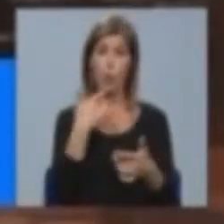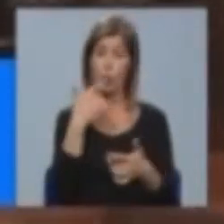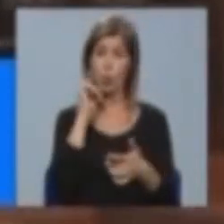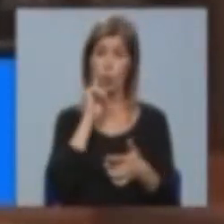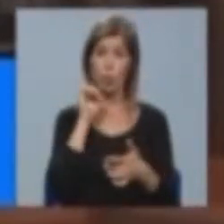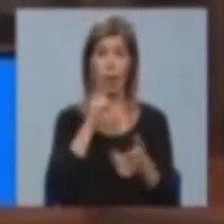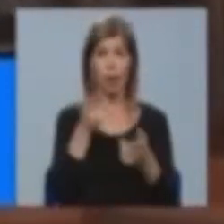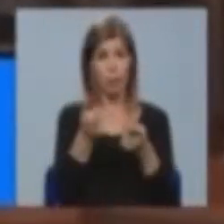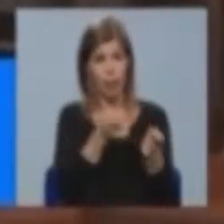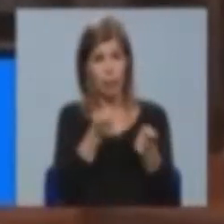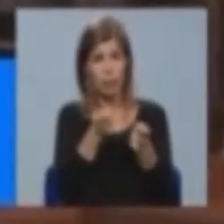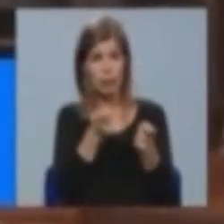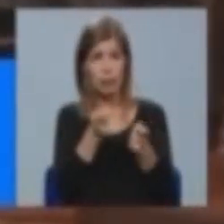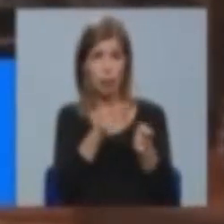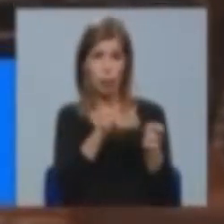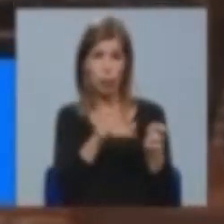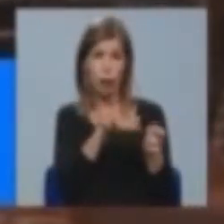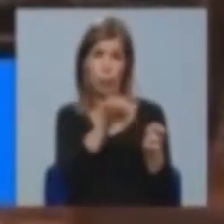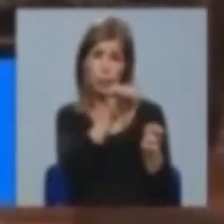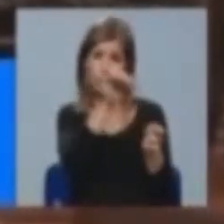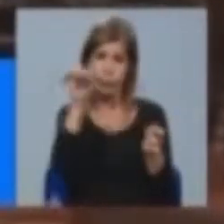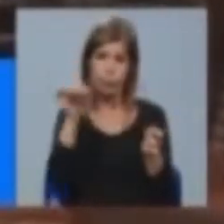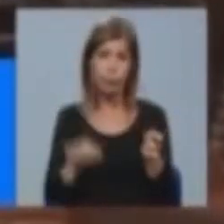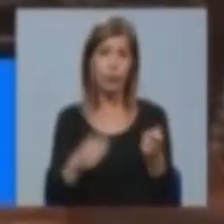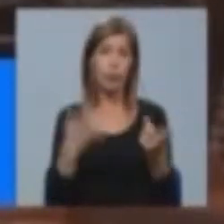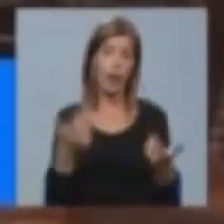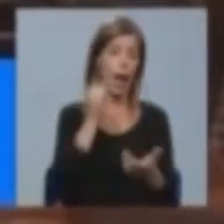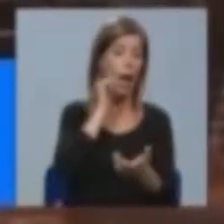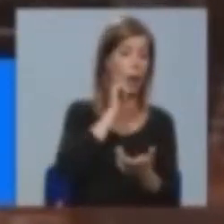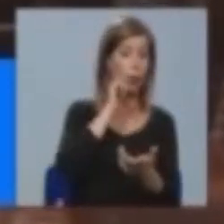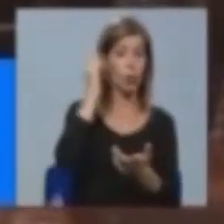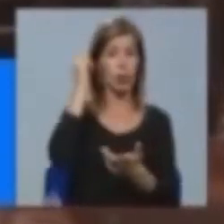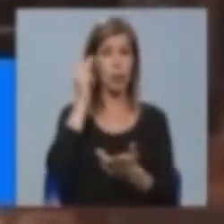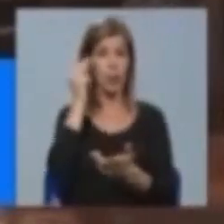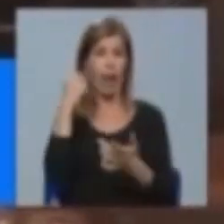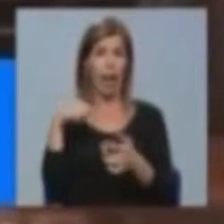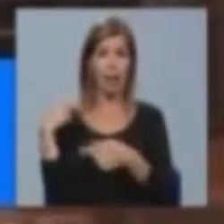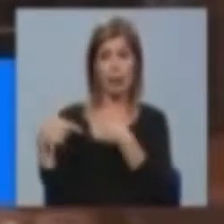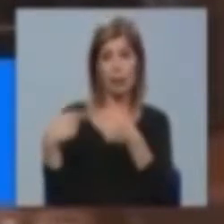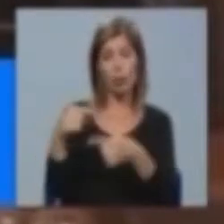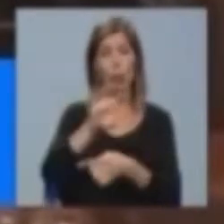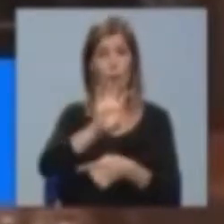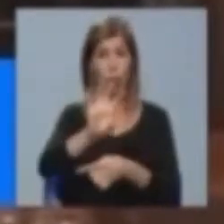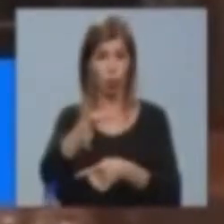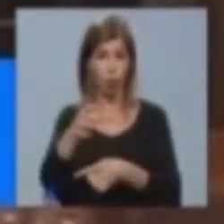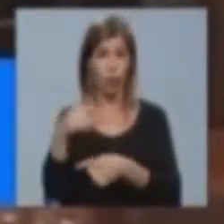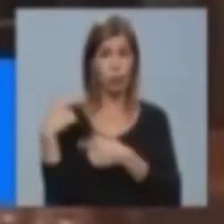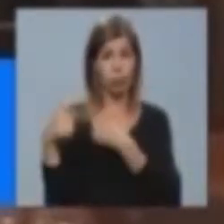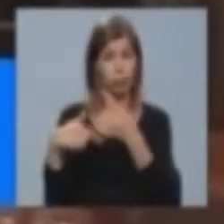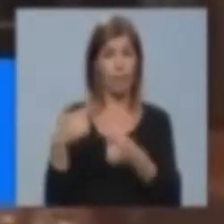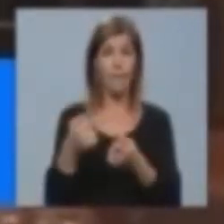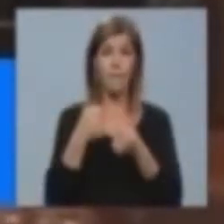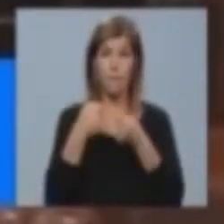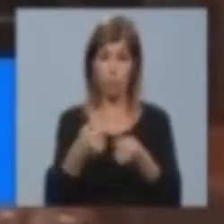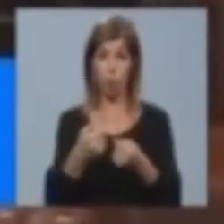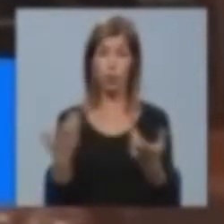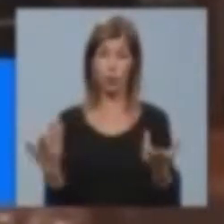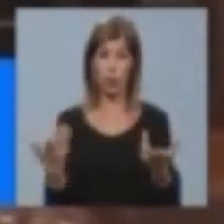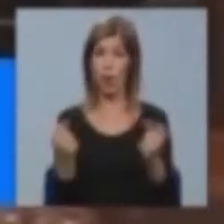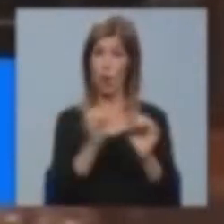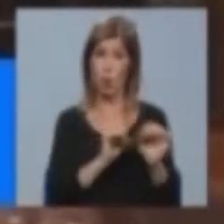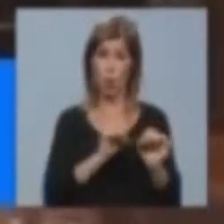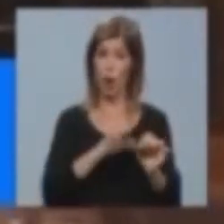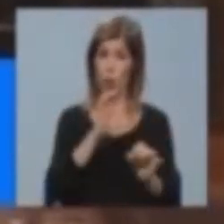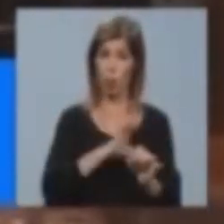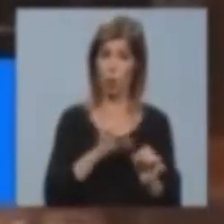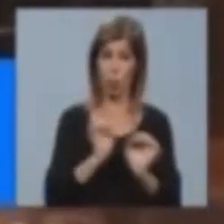local. Como sabe, embora nos Açores e na Madeira nós tenhamos uma tradição regionalista forte, que não é existente no